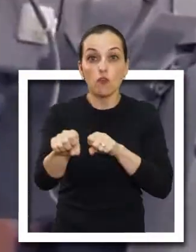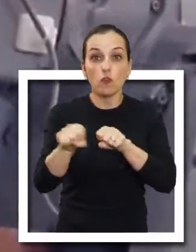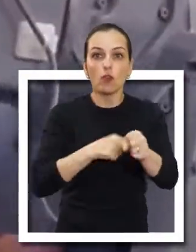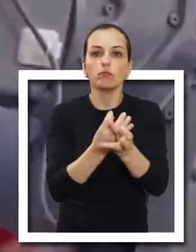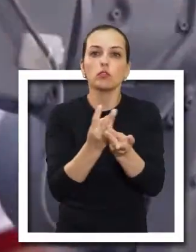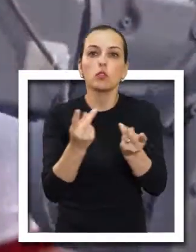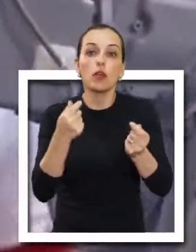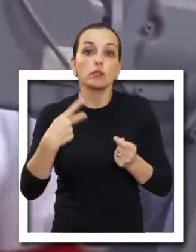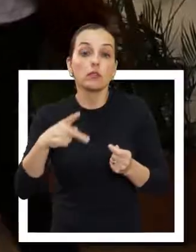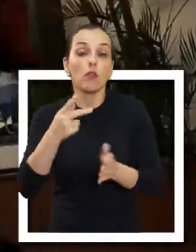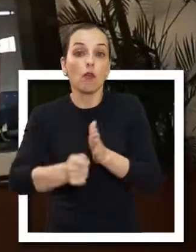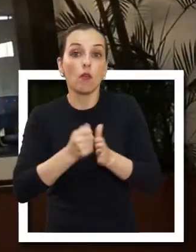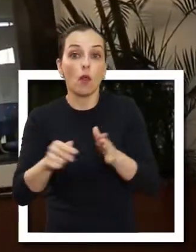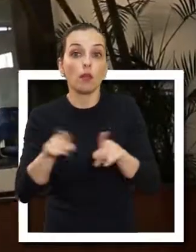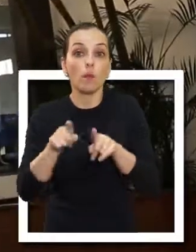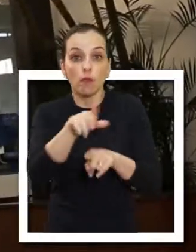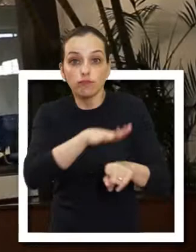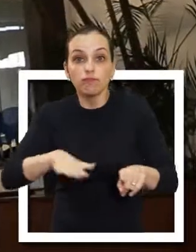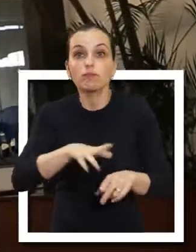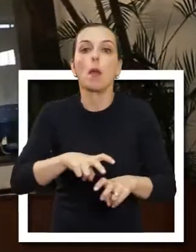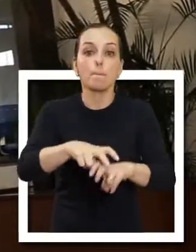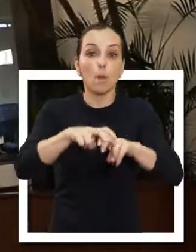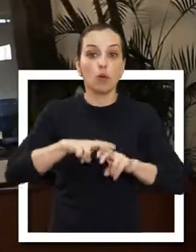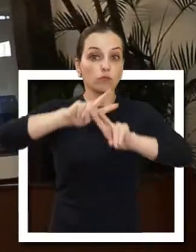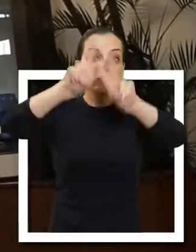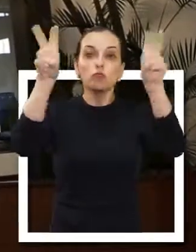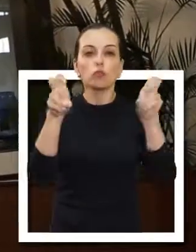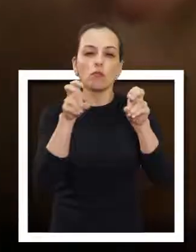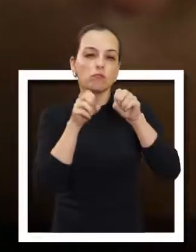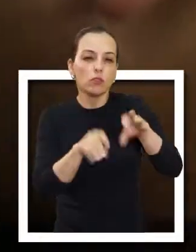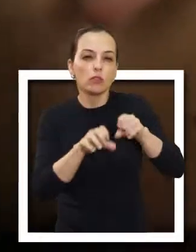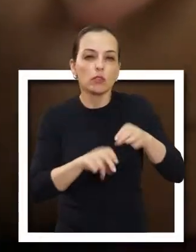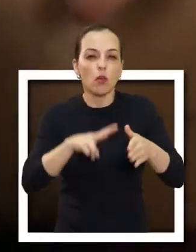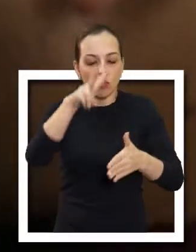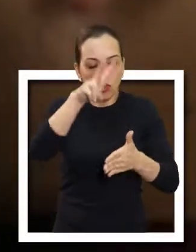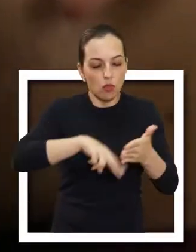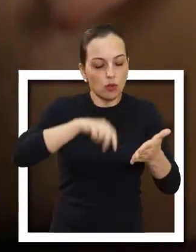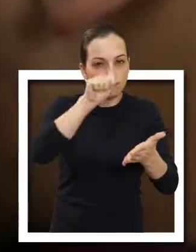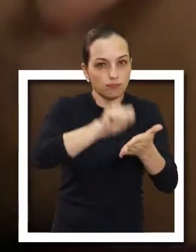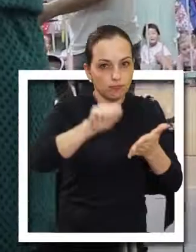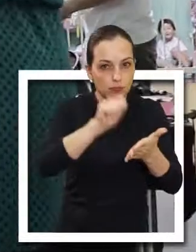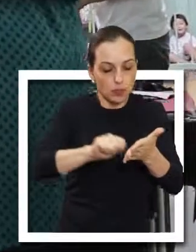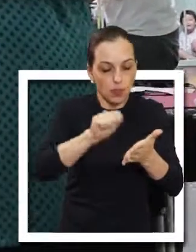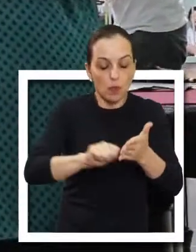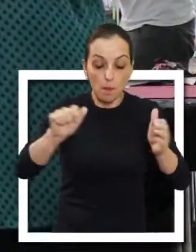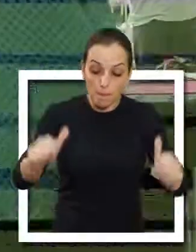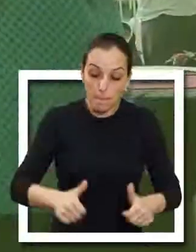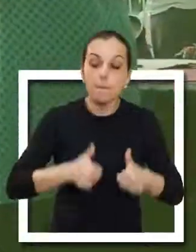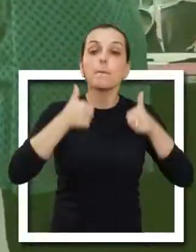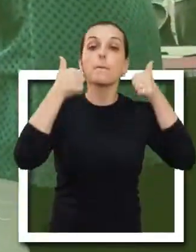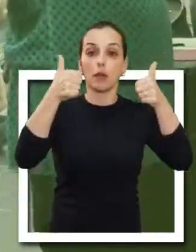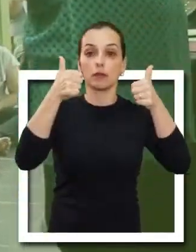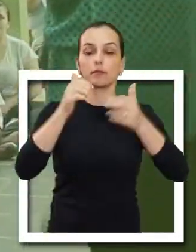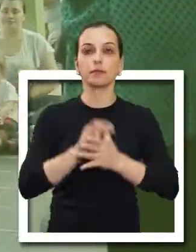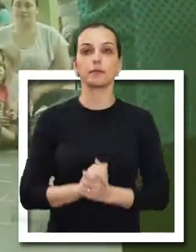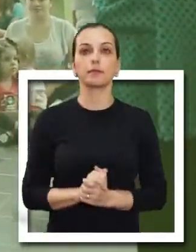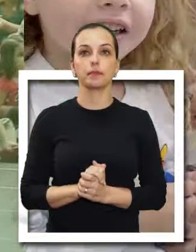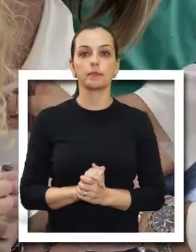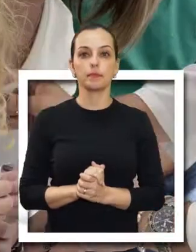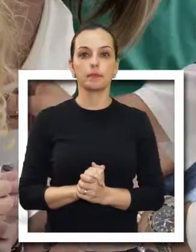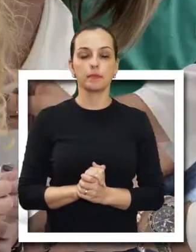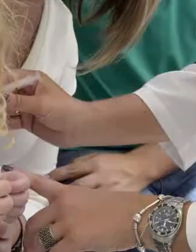região. O resultado dessa conta de bons investimentos são elevadas taxas de